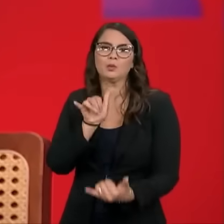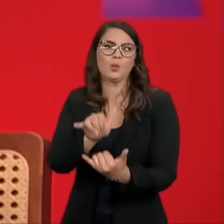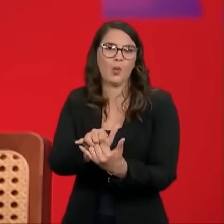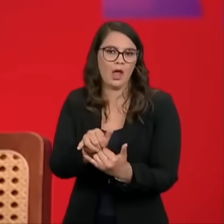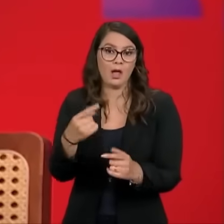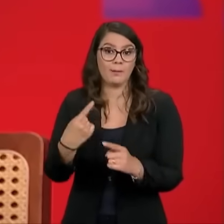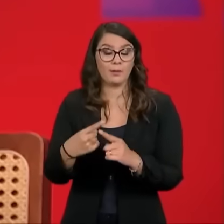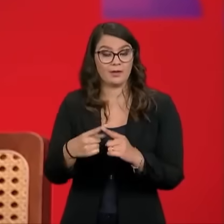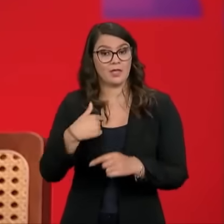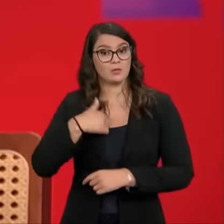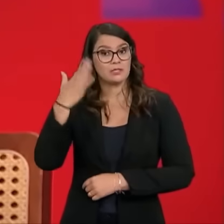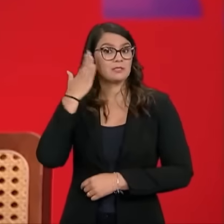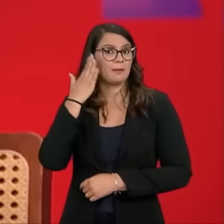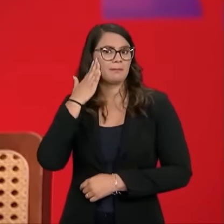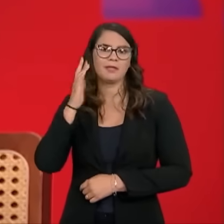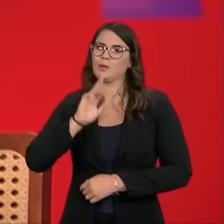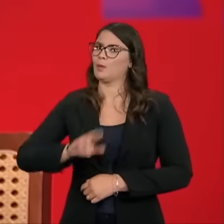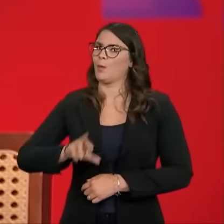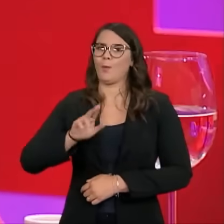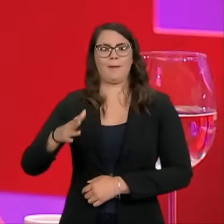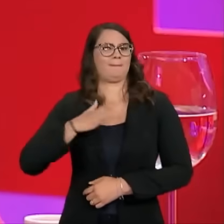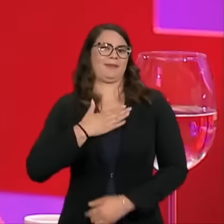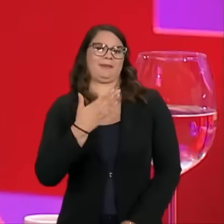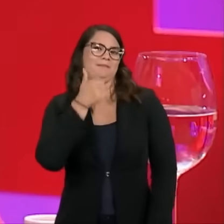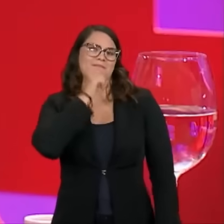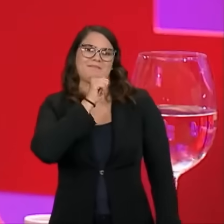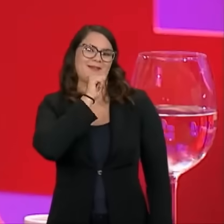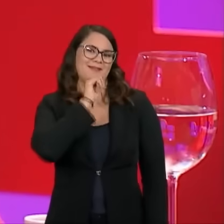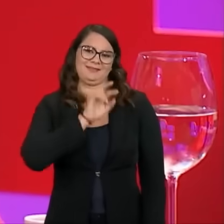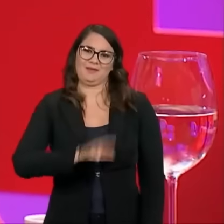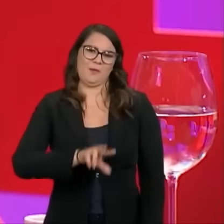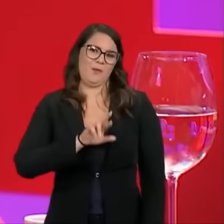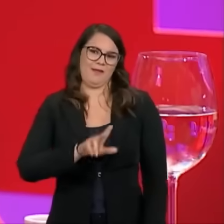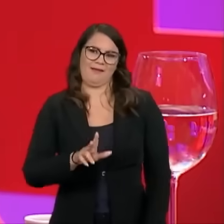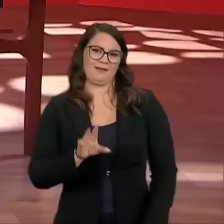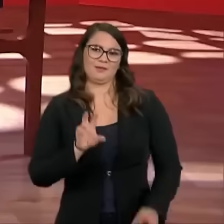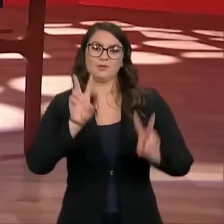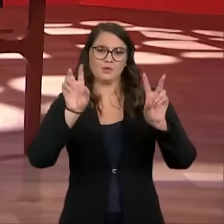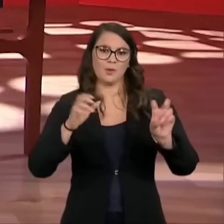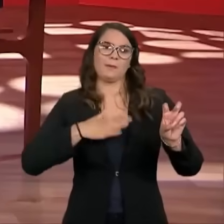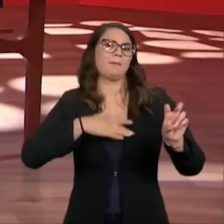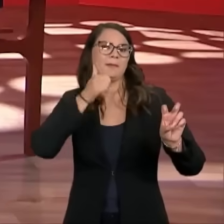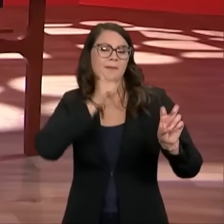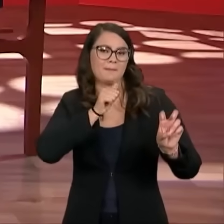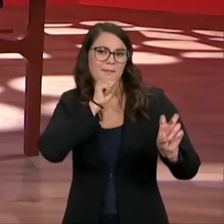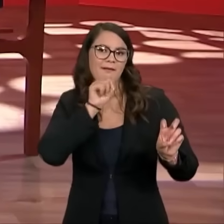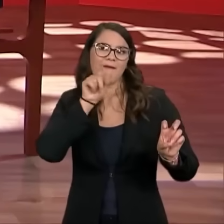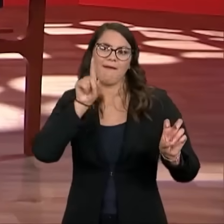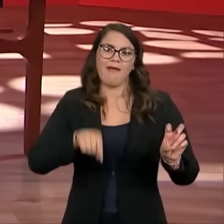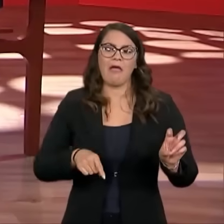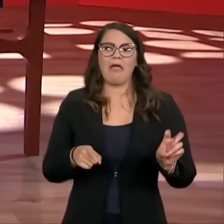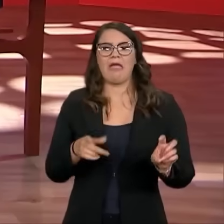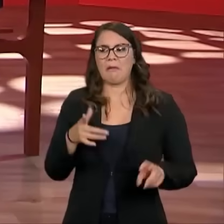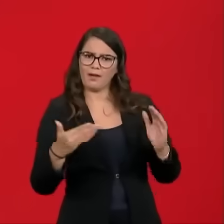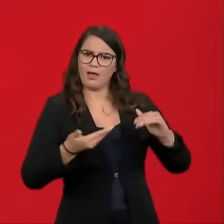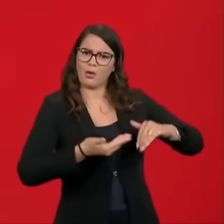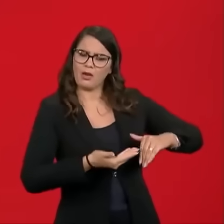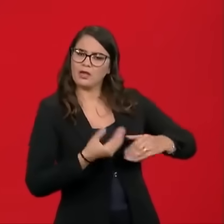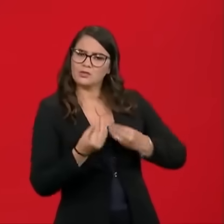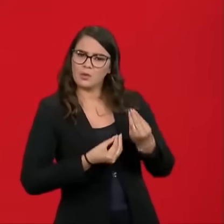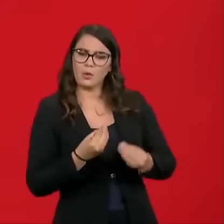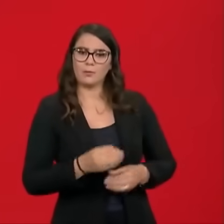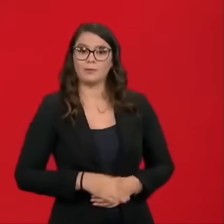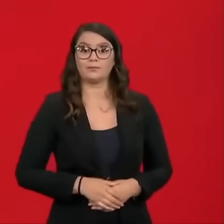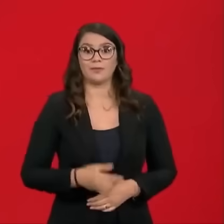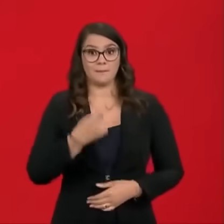algum lugar eu sabia que aquilo não era a minha mãe não se tratava da minha mãe e sim de uma manipulação né é uma